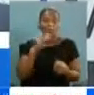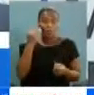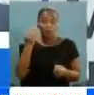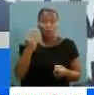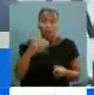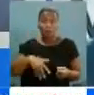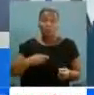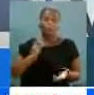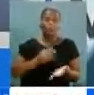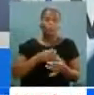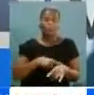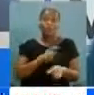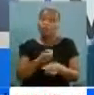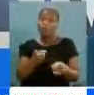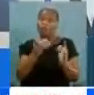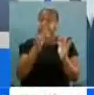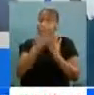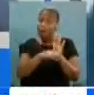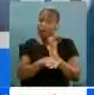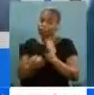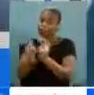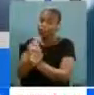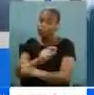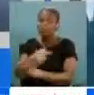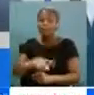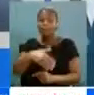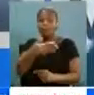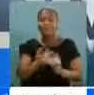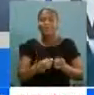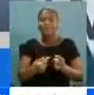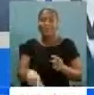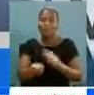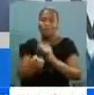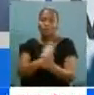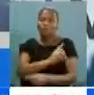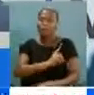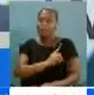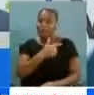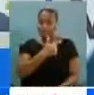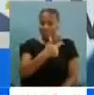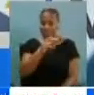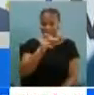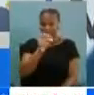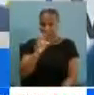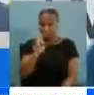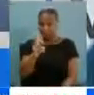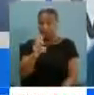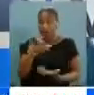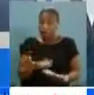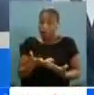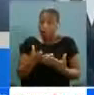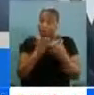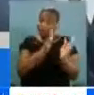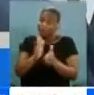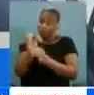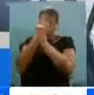estávamos num programa de agenda de reformas, particularmente no que tange à privatização da TACV. Não é? Uma vez concluído o processo,